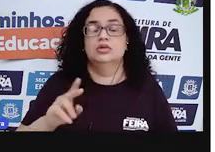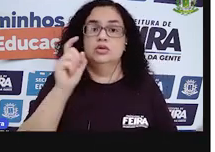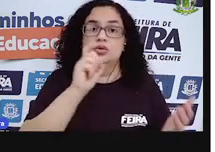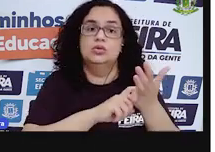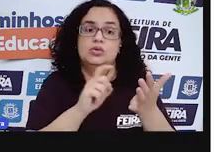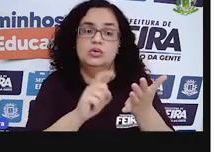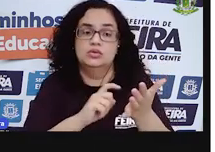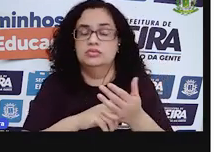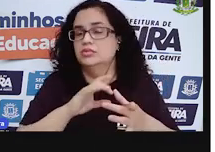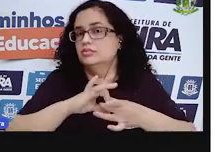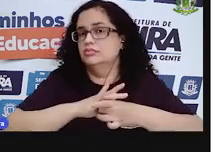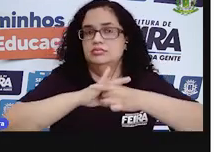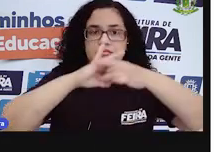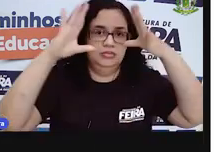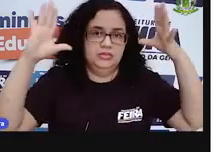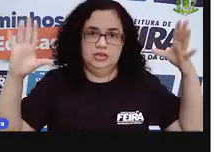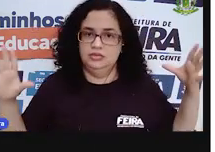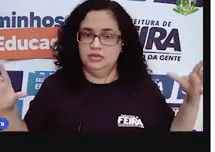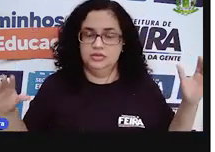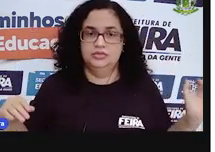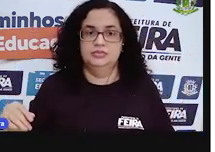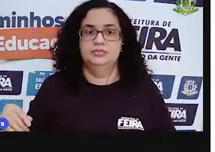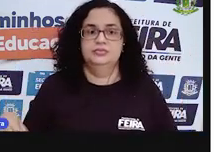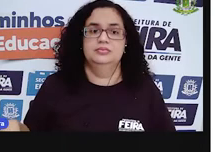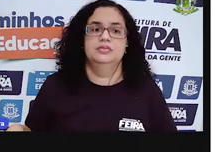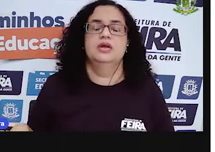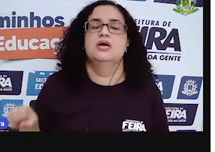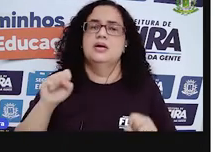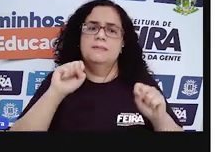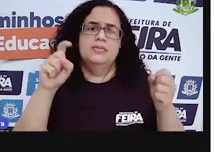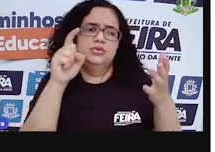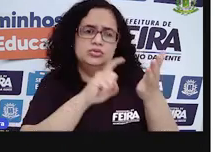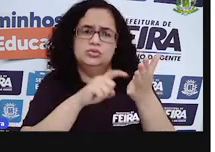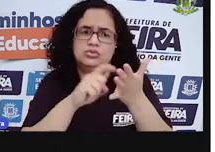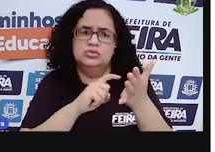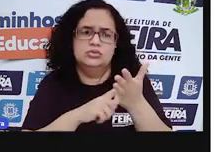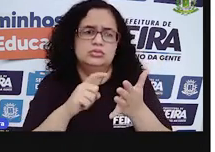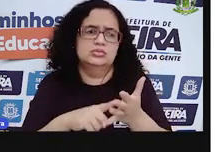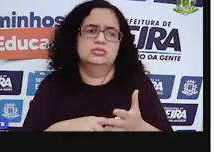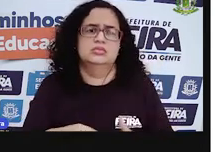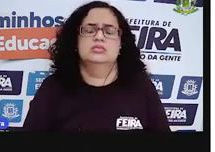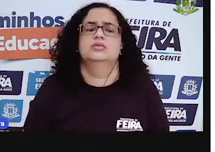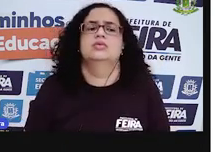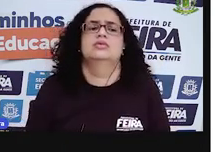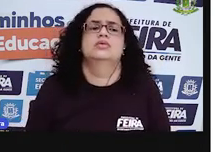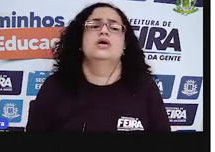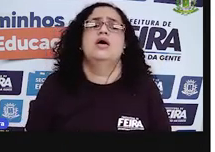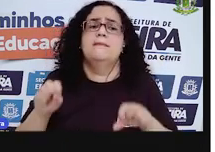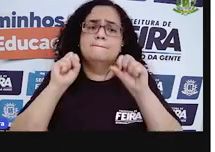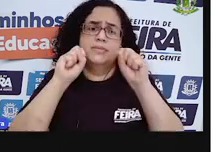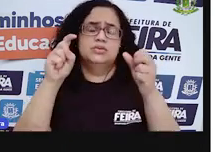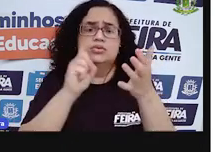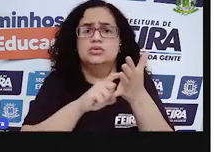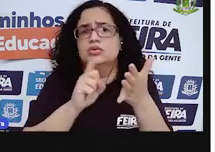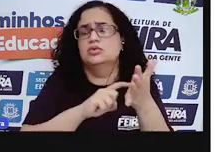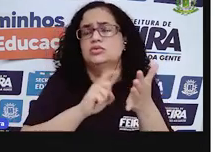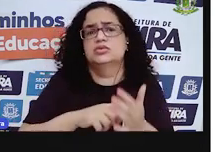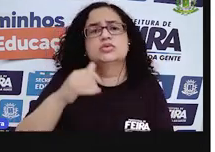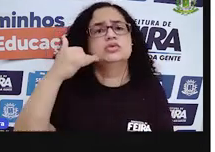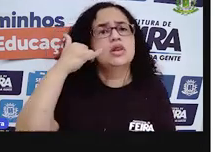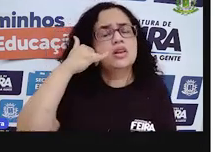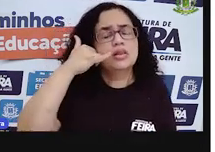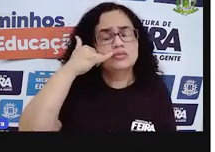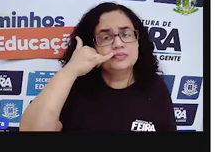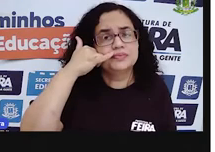calculadora fique à vontade e pode ser uma máquina de cálculo dor mesmo pode ser a calculadora do